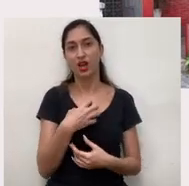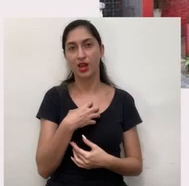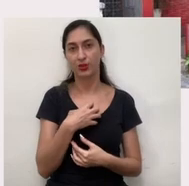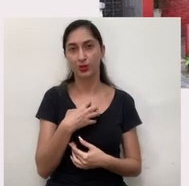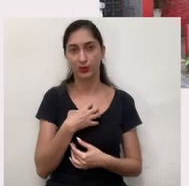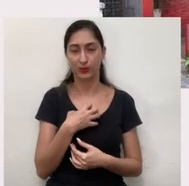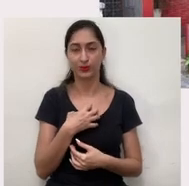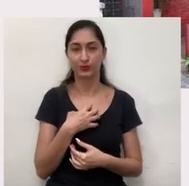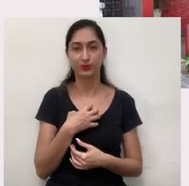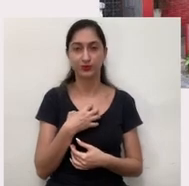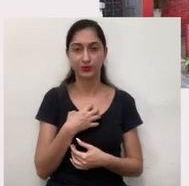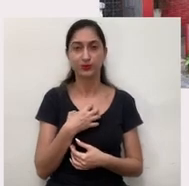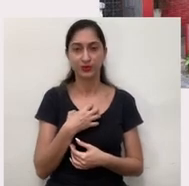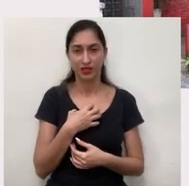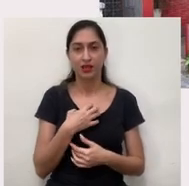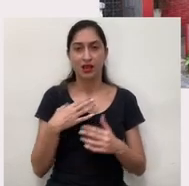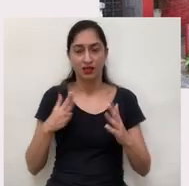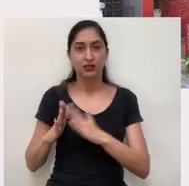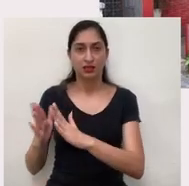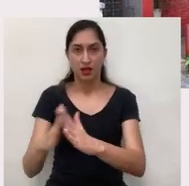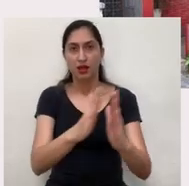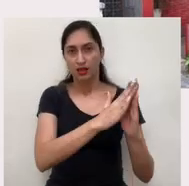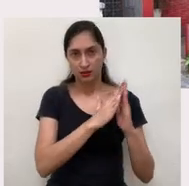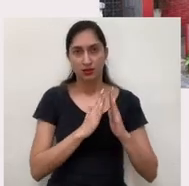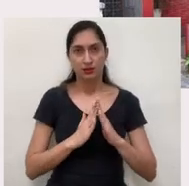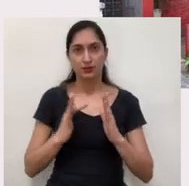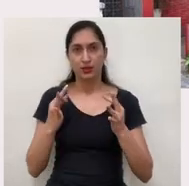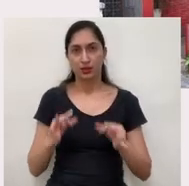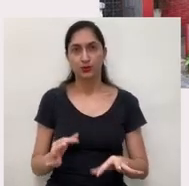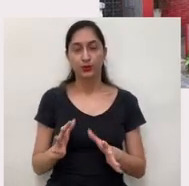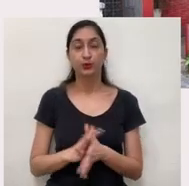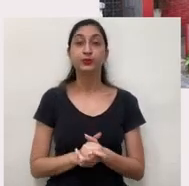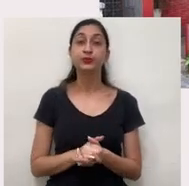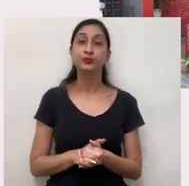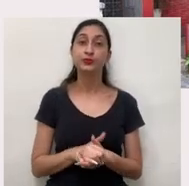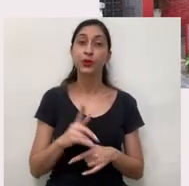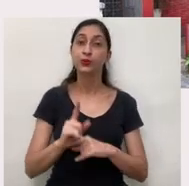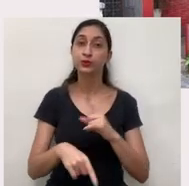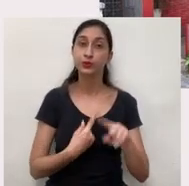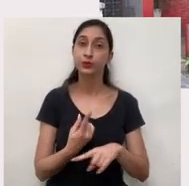afetivamente essas casas, né, vamos dizer assim. Pode passar.